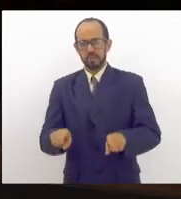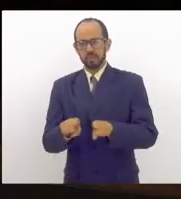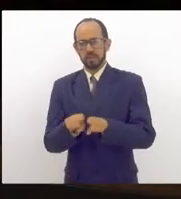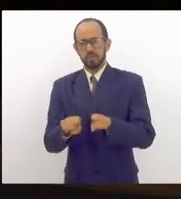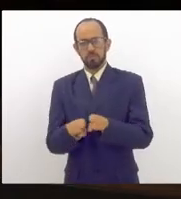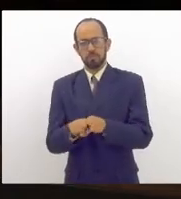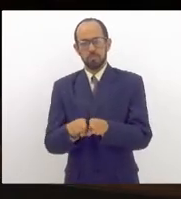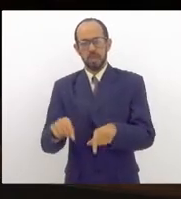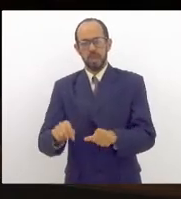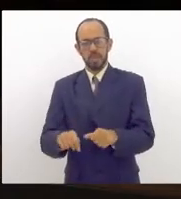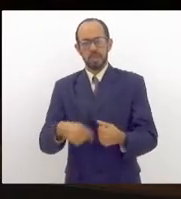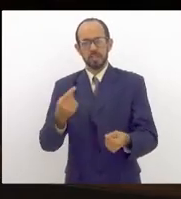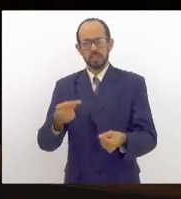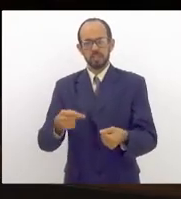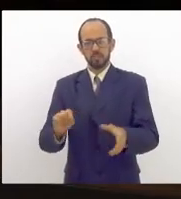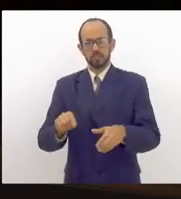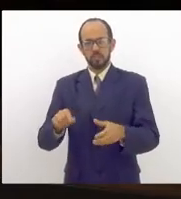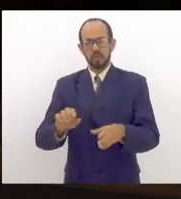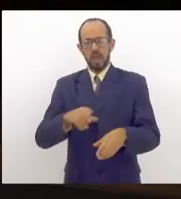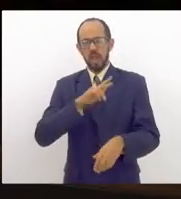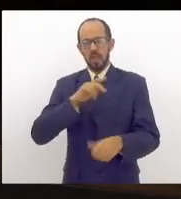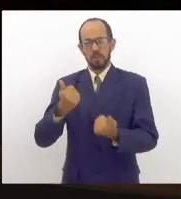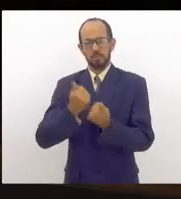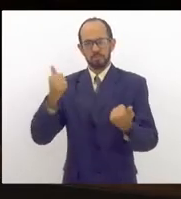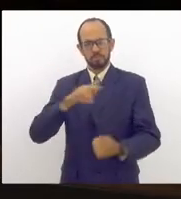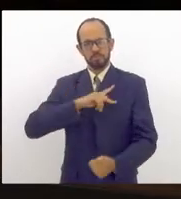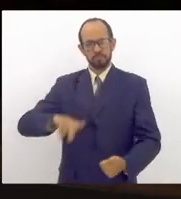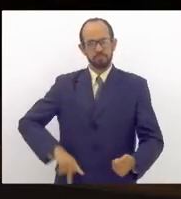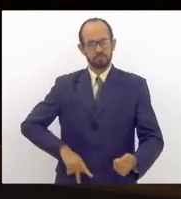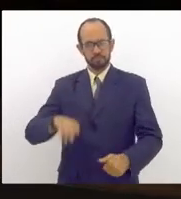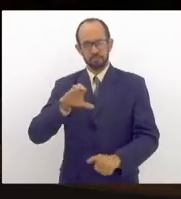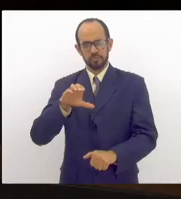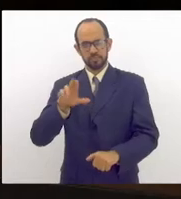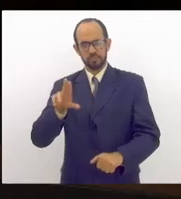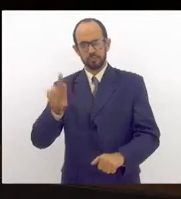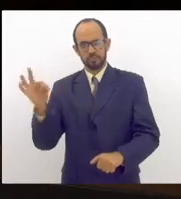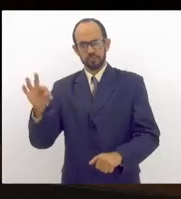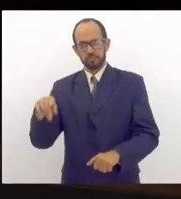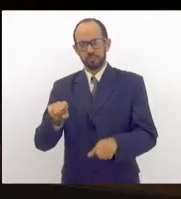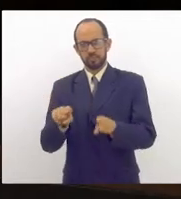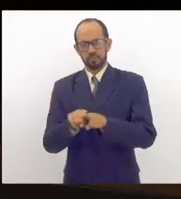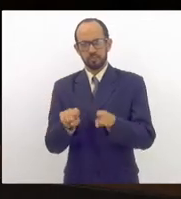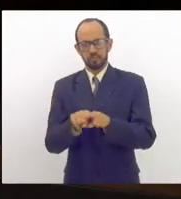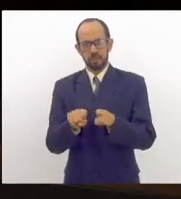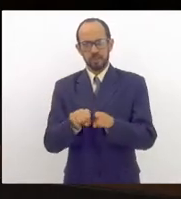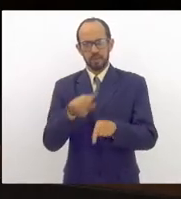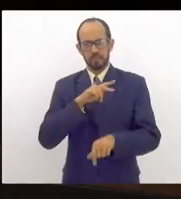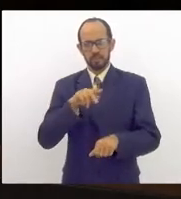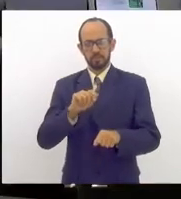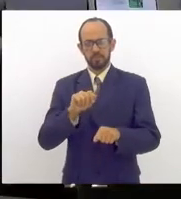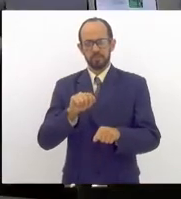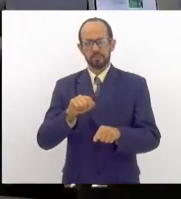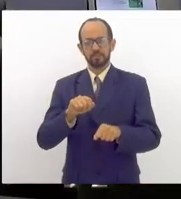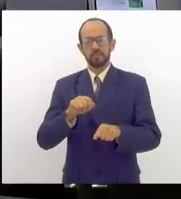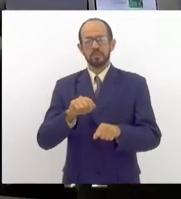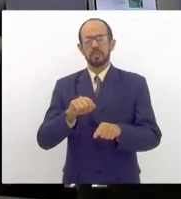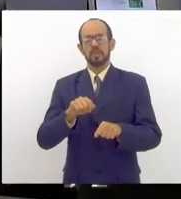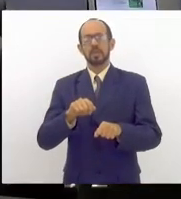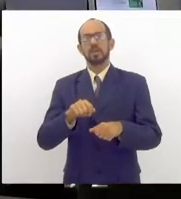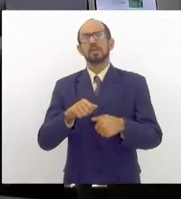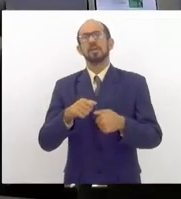na coordenação Geral do Sindicato Estadual dos profissionais de educação CEP e na vice-presidência da Central Única dos Trabalhadores e das trabalhadoras